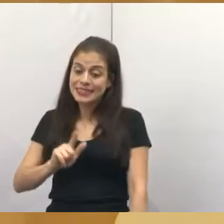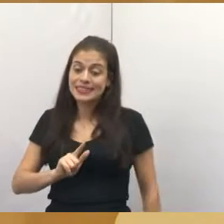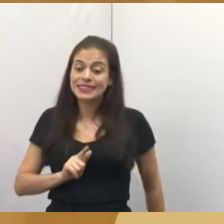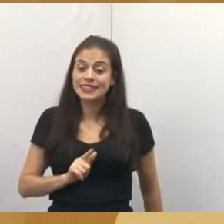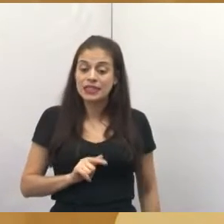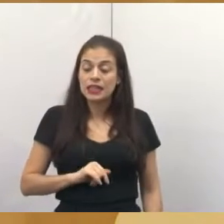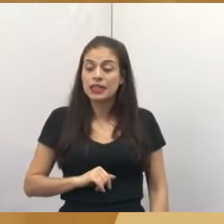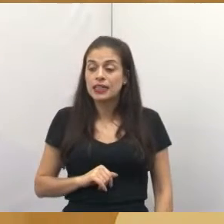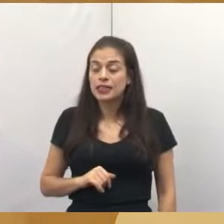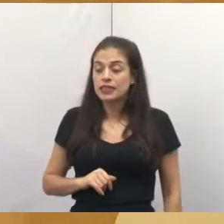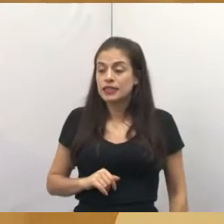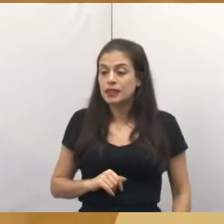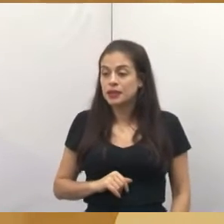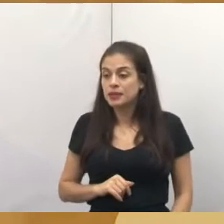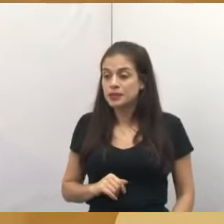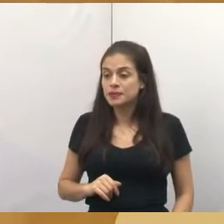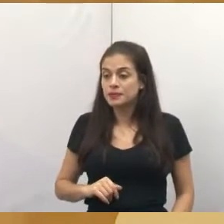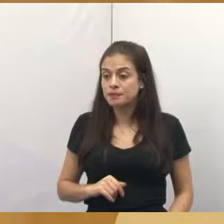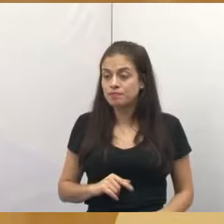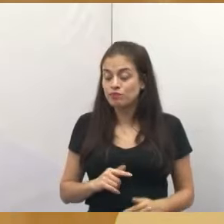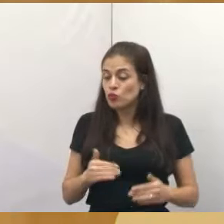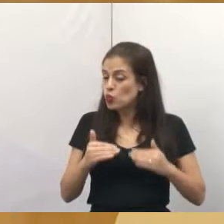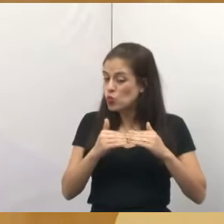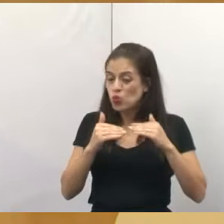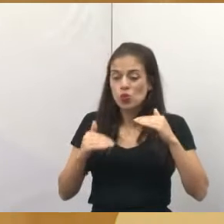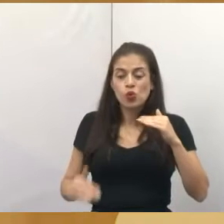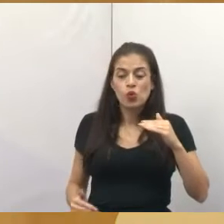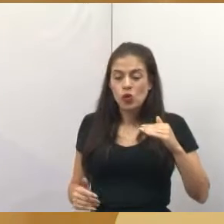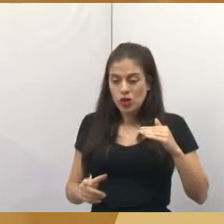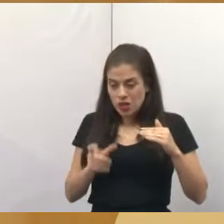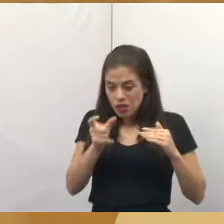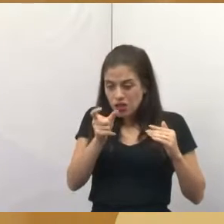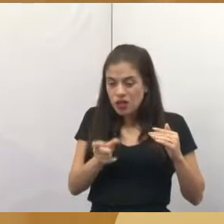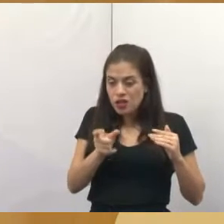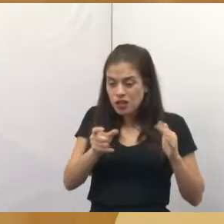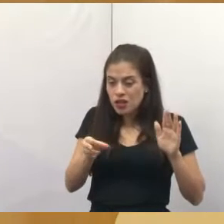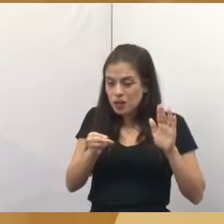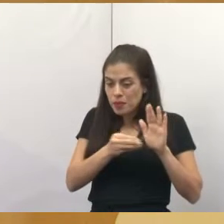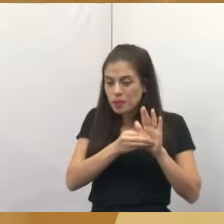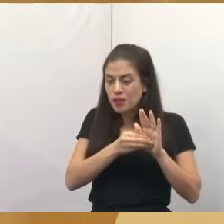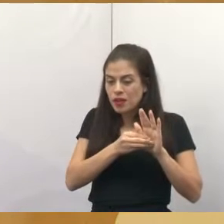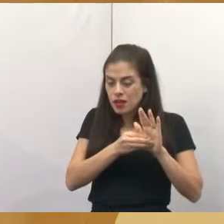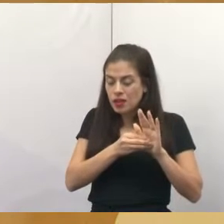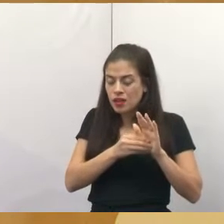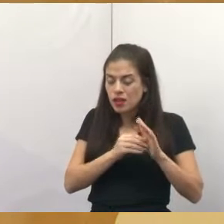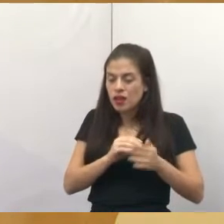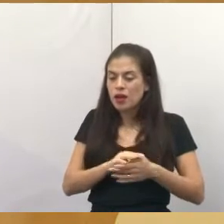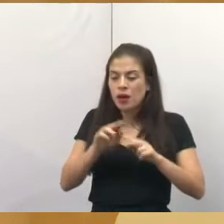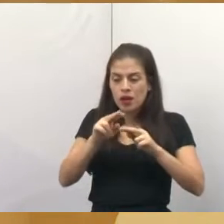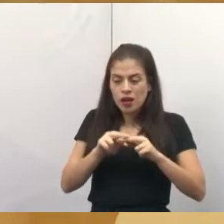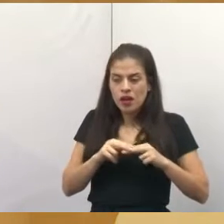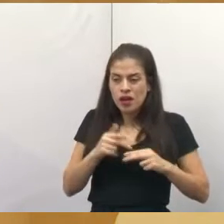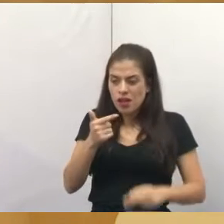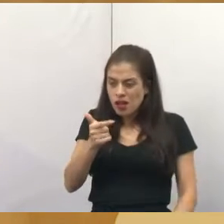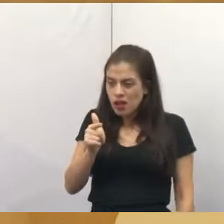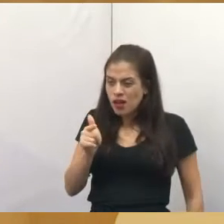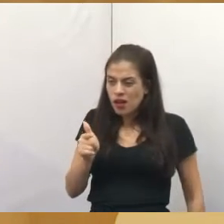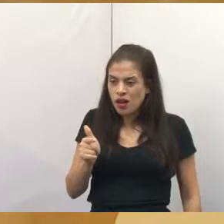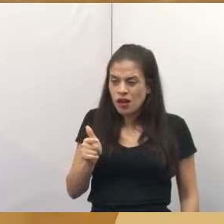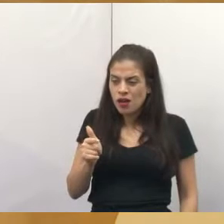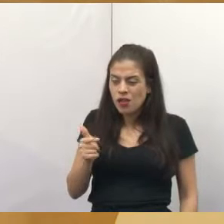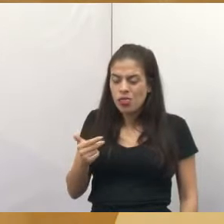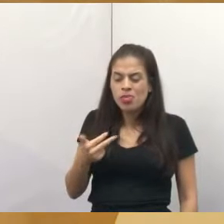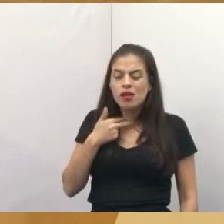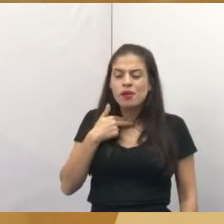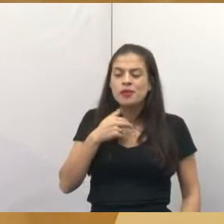um jabuti no meio que nós não concordamos, né? Por ter um jabutizinho no meio, que é uma coisa que não deveria